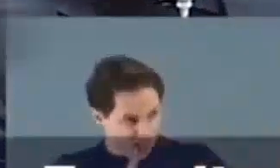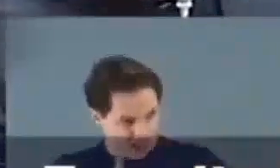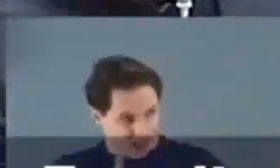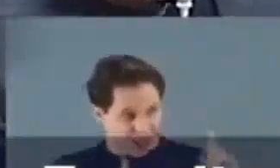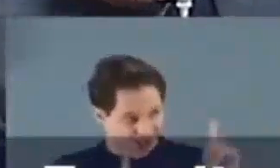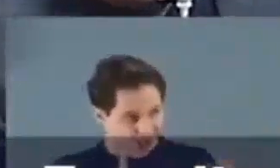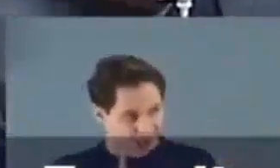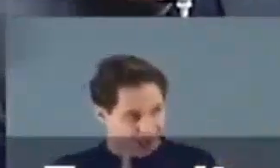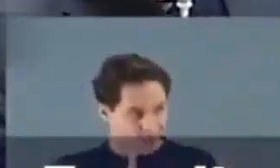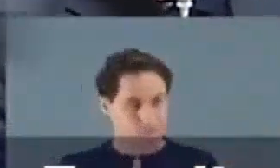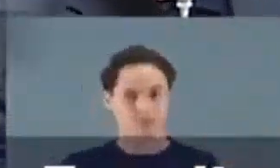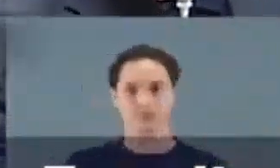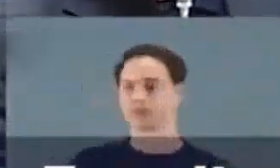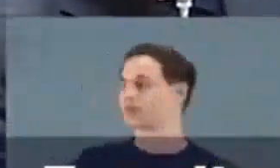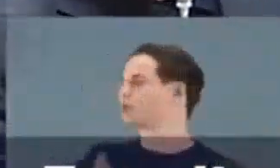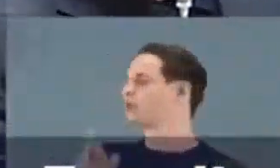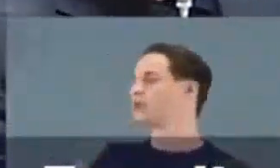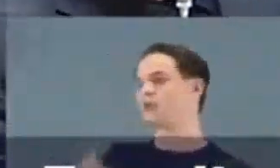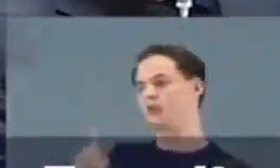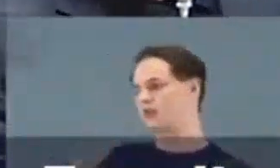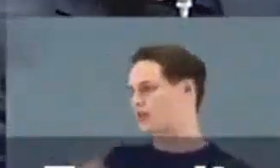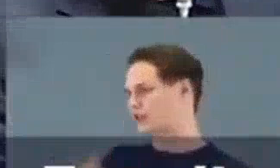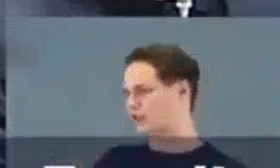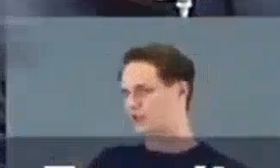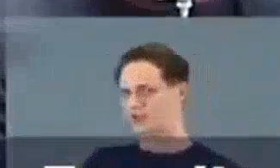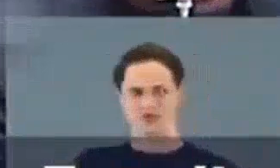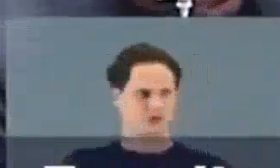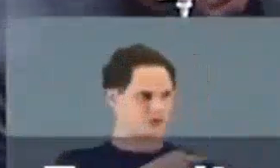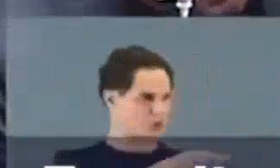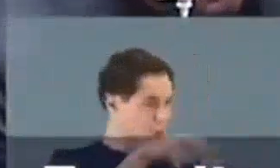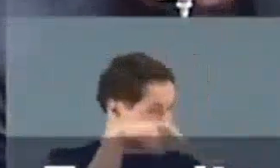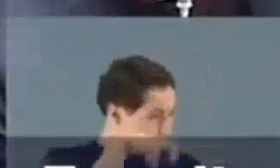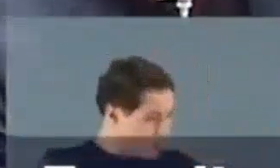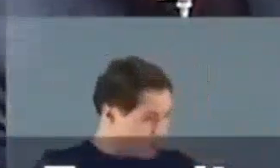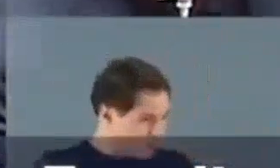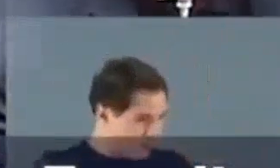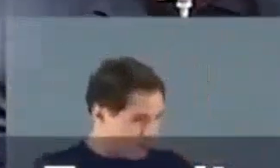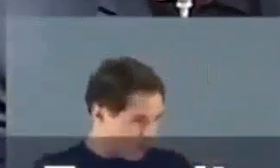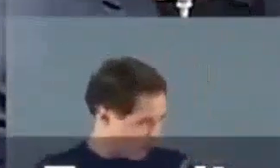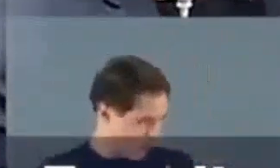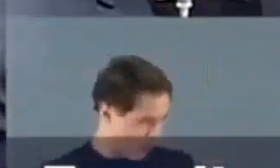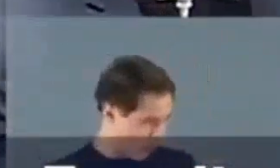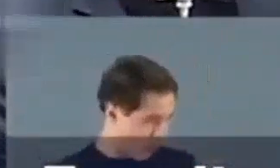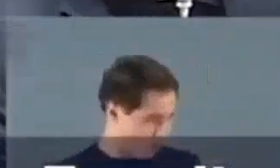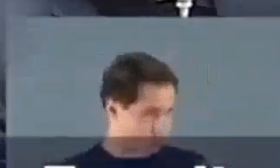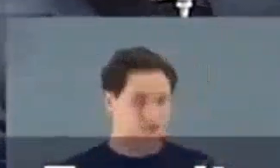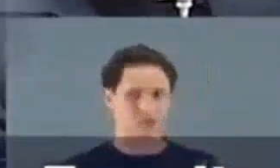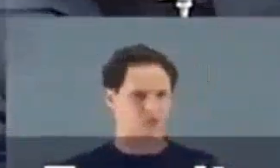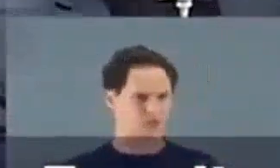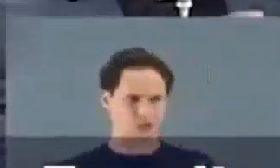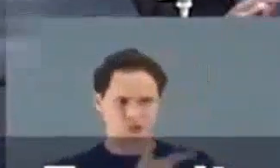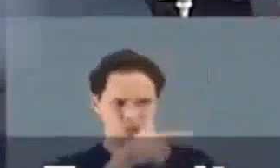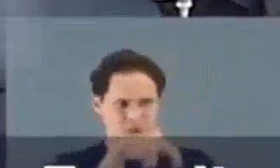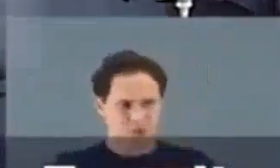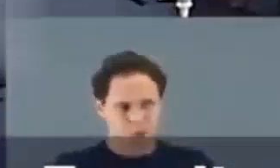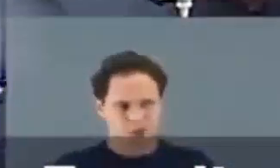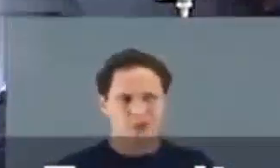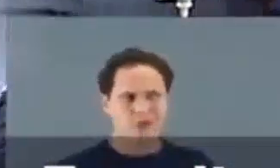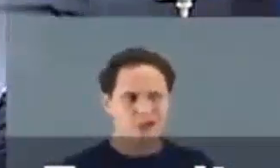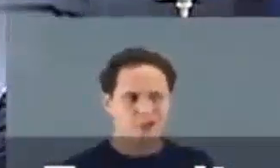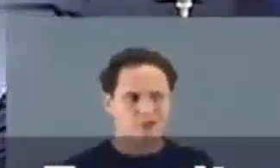ele. Deixa eu explicar para a senhora, não é verdade. O senhor não foi condenado, senhor Silvinei. Deixa eu explicar para a senhora. Não, o senhor não foi